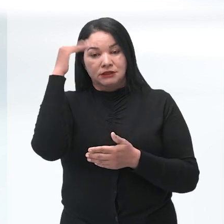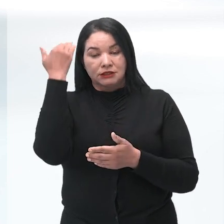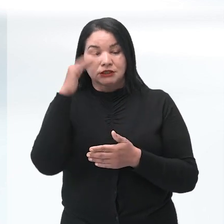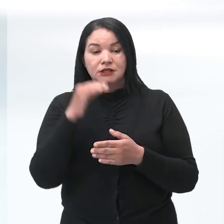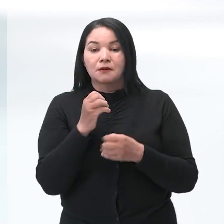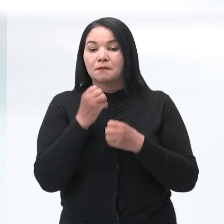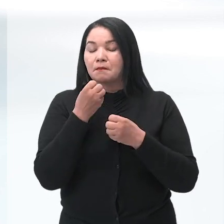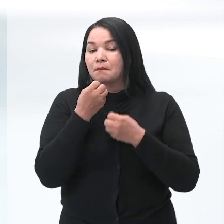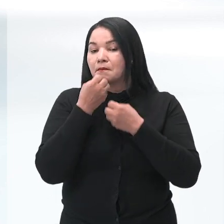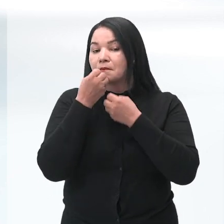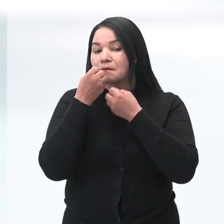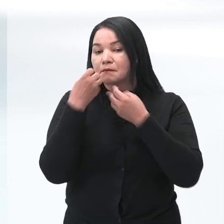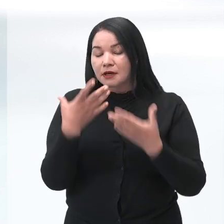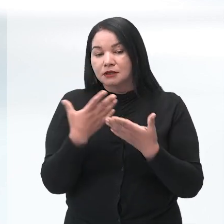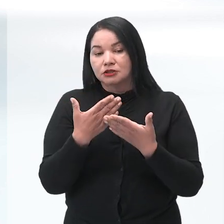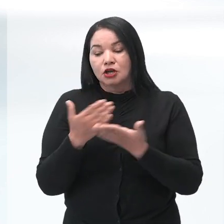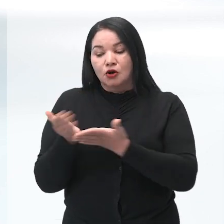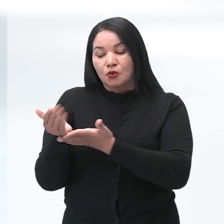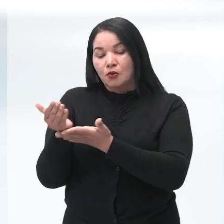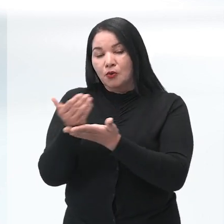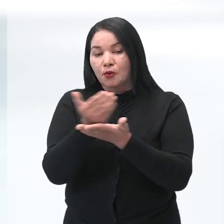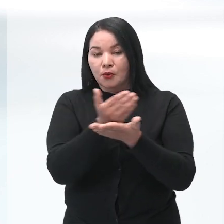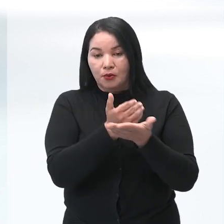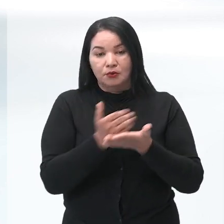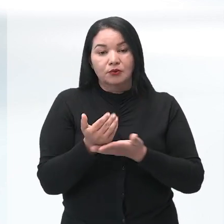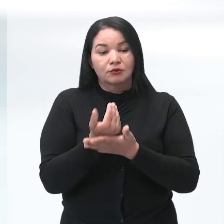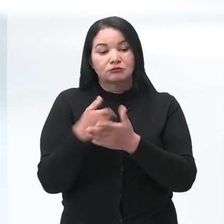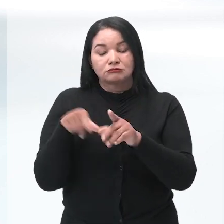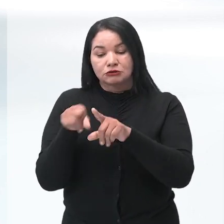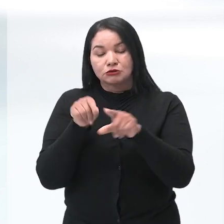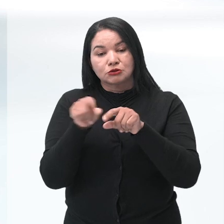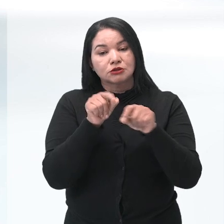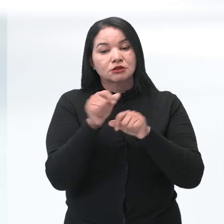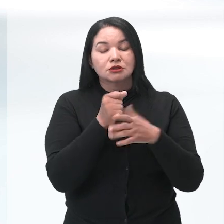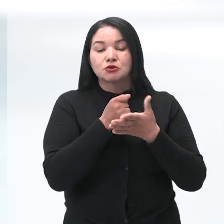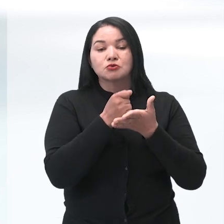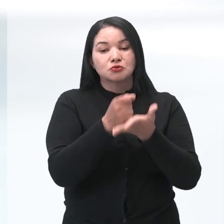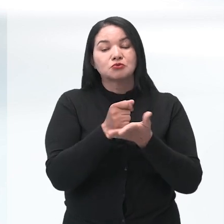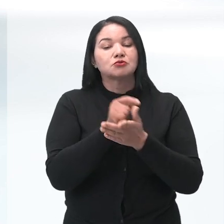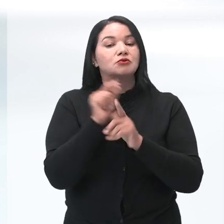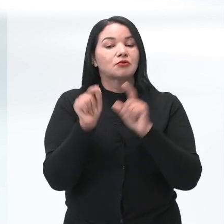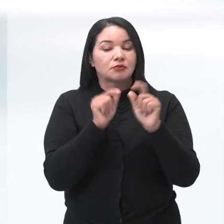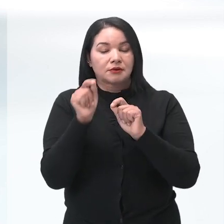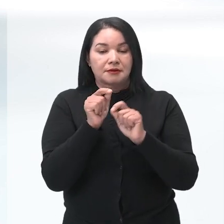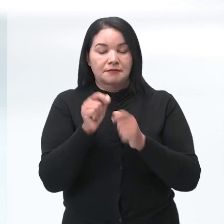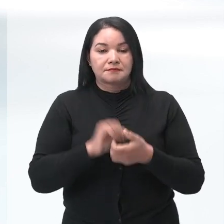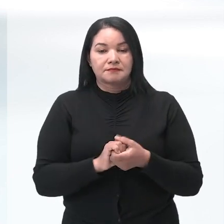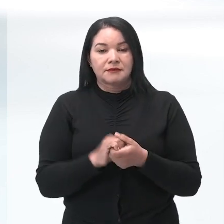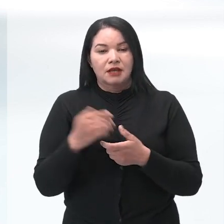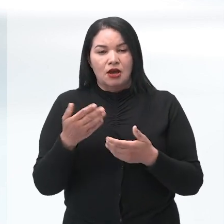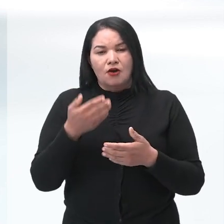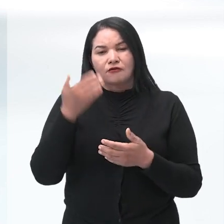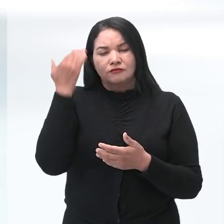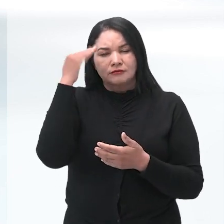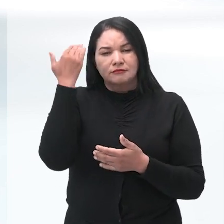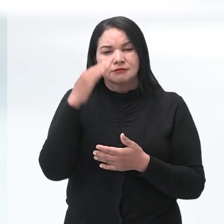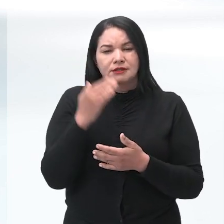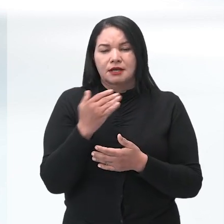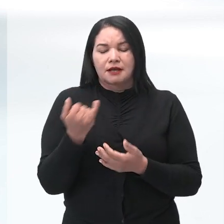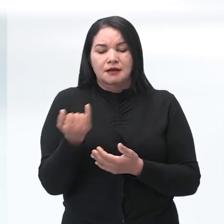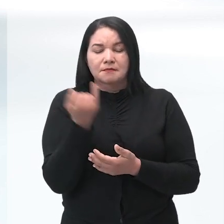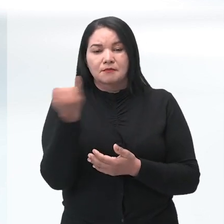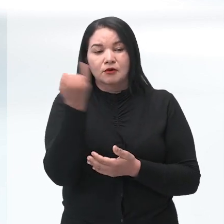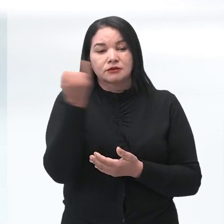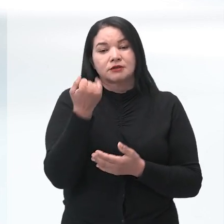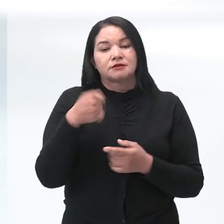benefícios da coleta seletiva, né? Então, vamos compreender a importância e as